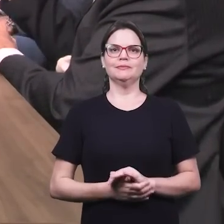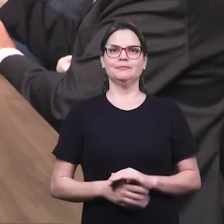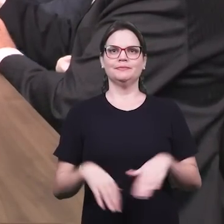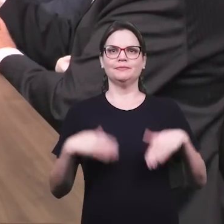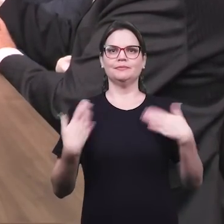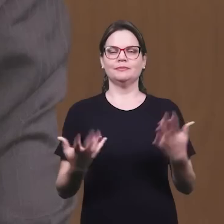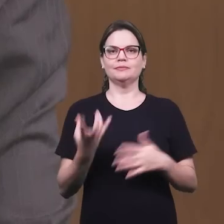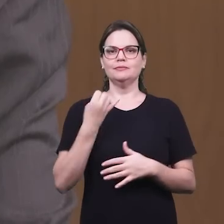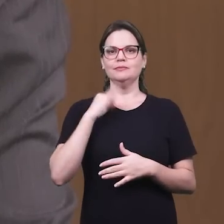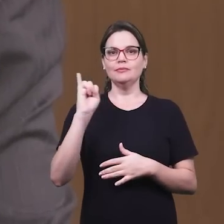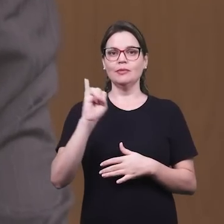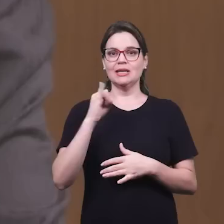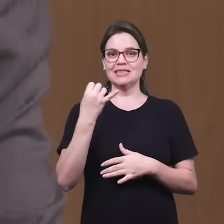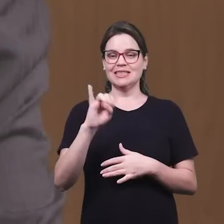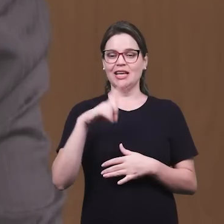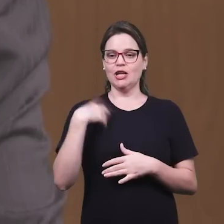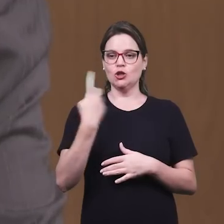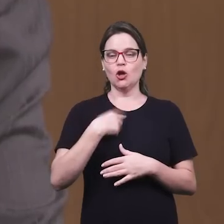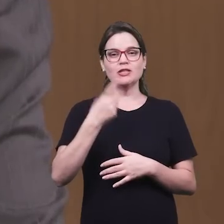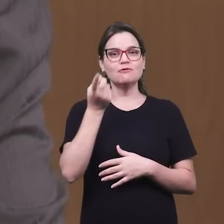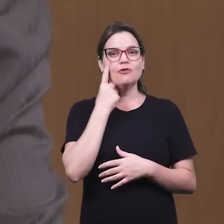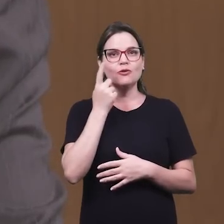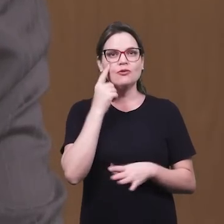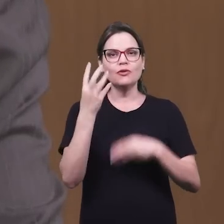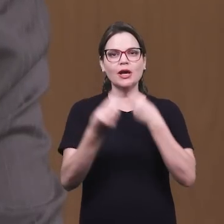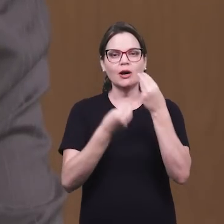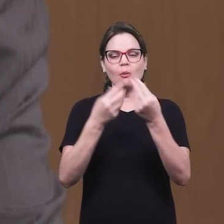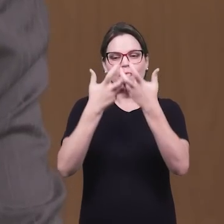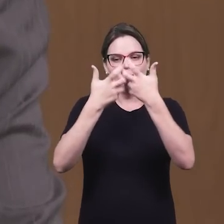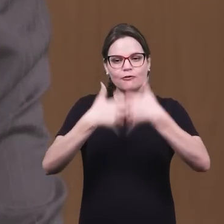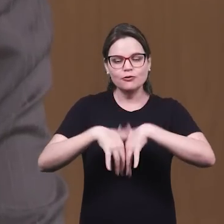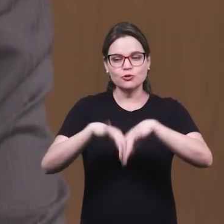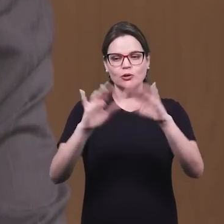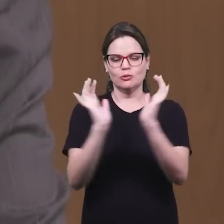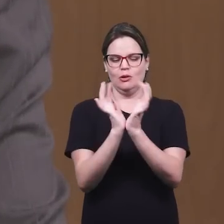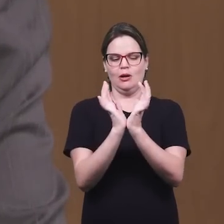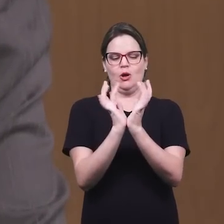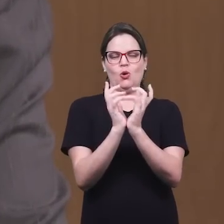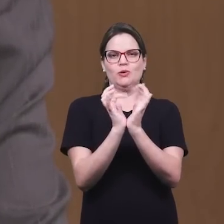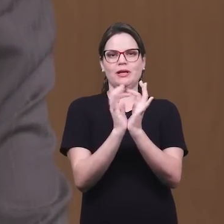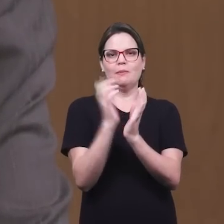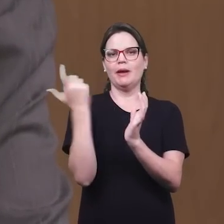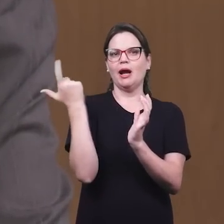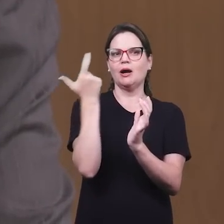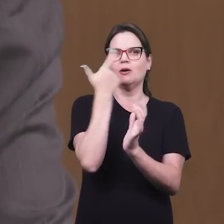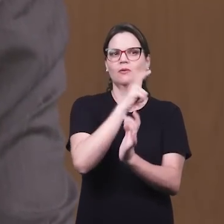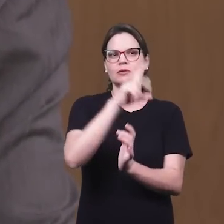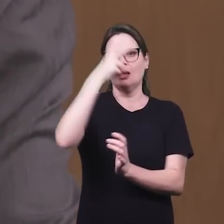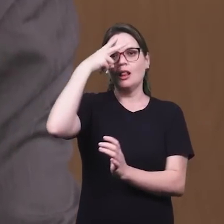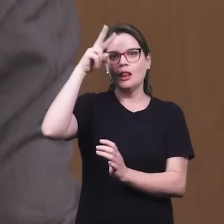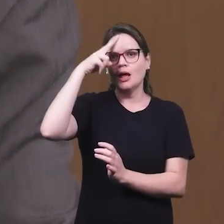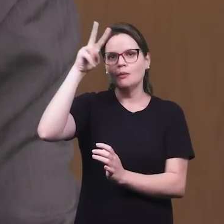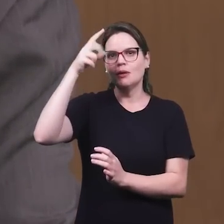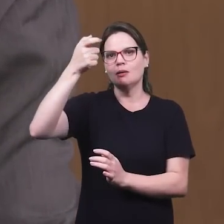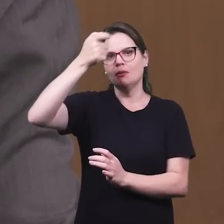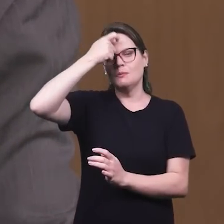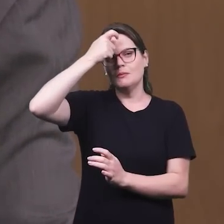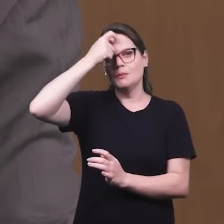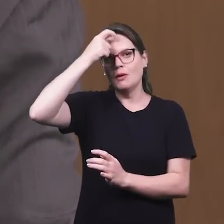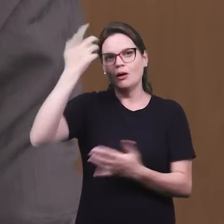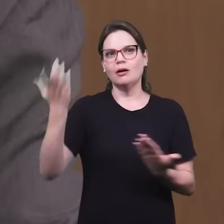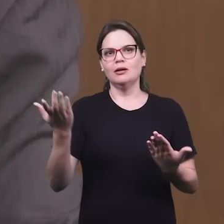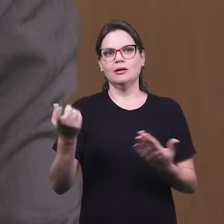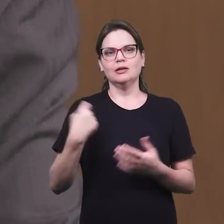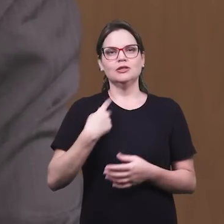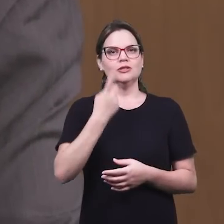situação microscópica de como o cérebro está trabalhando para manter a memória, nós vemos uma outra imagem,